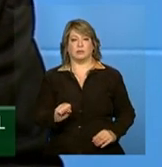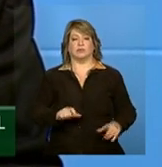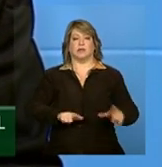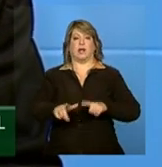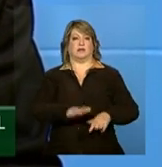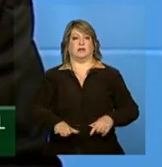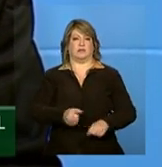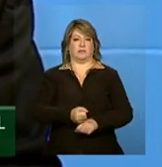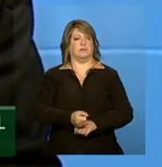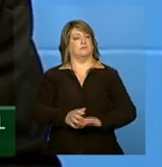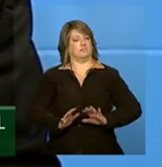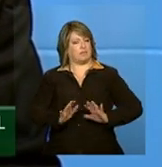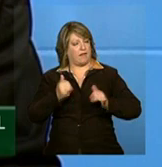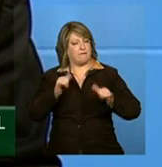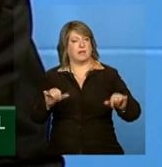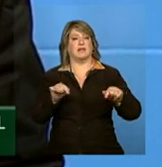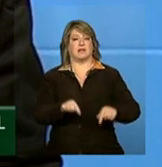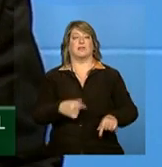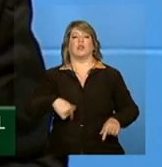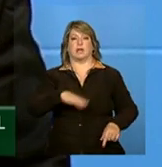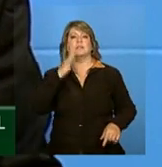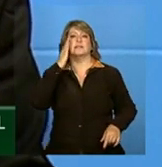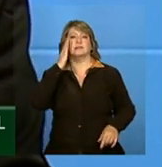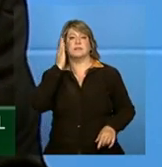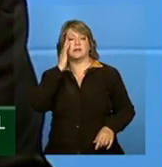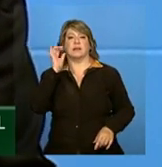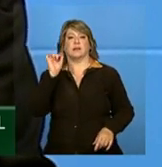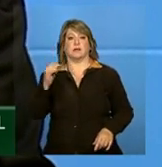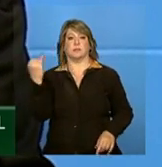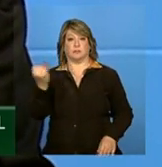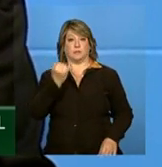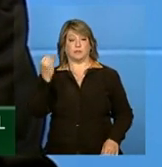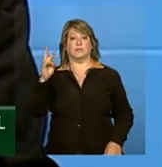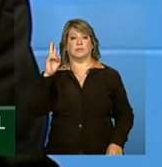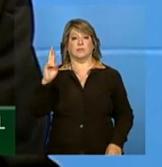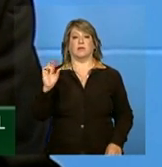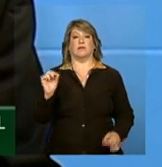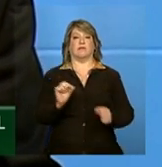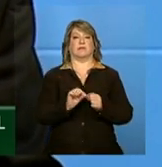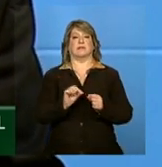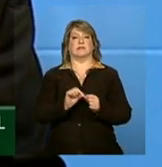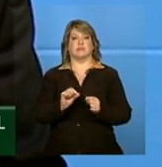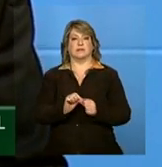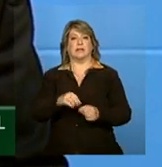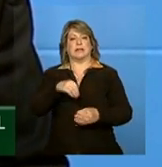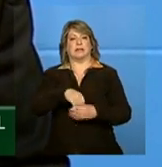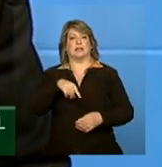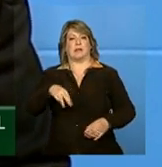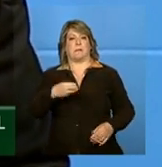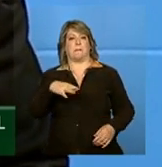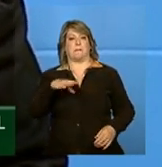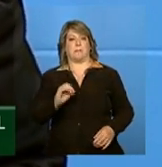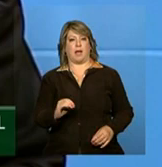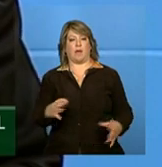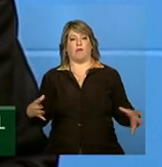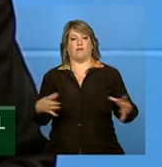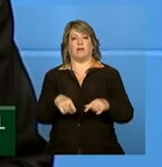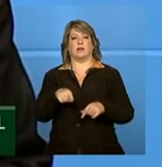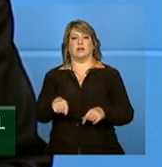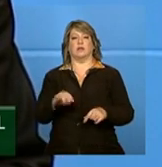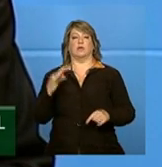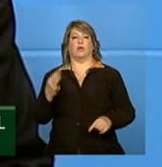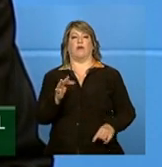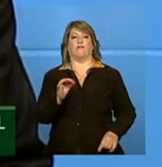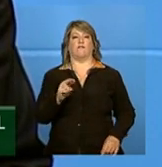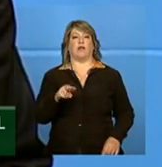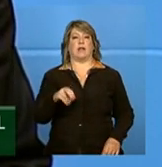e somos conscientes do importante papel que desempenhamos no marco dessa influência com os fornecedores na